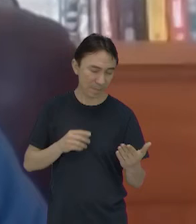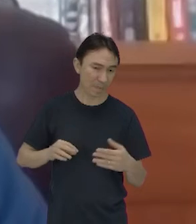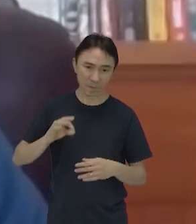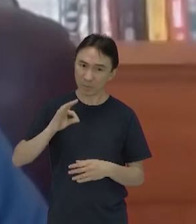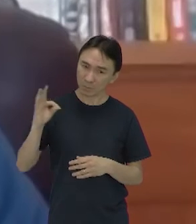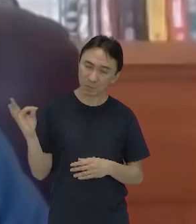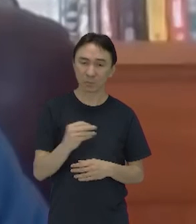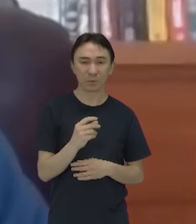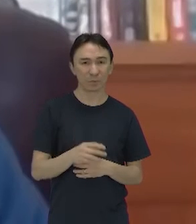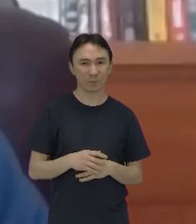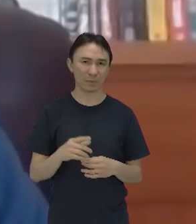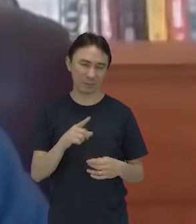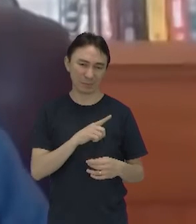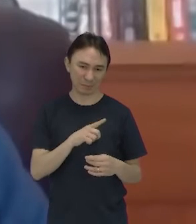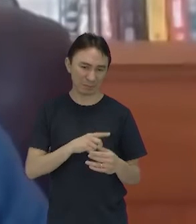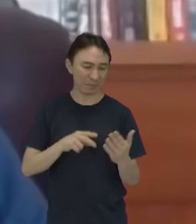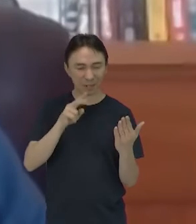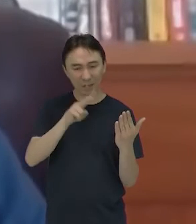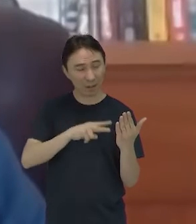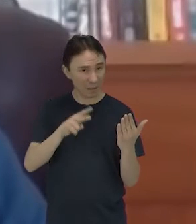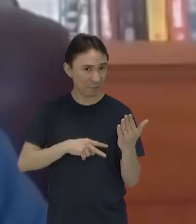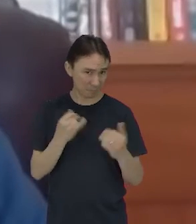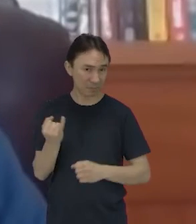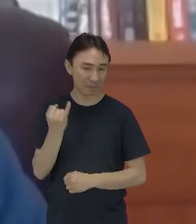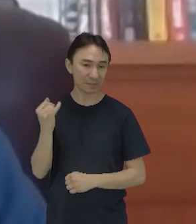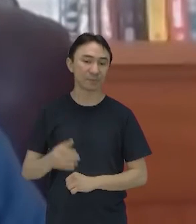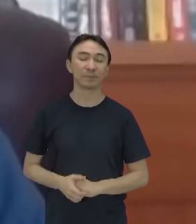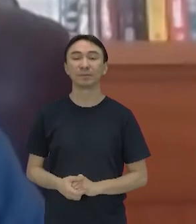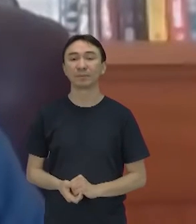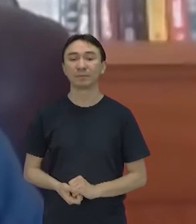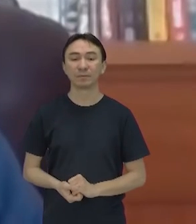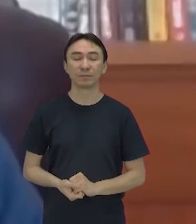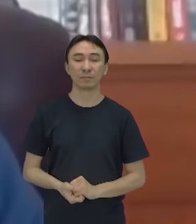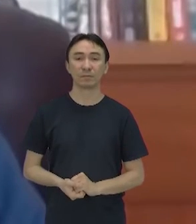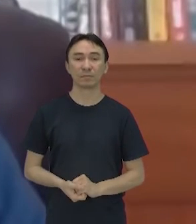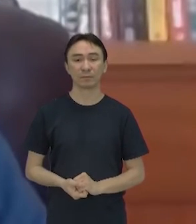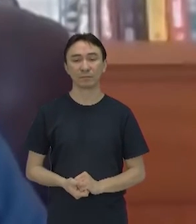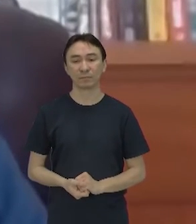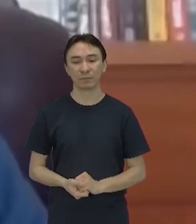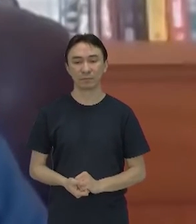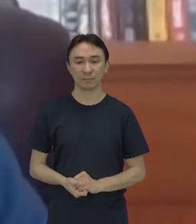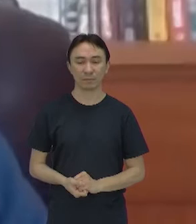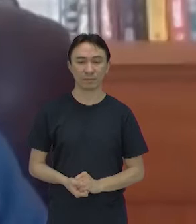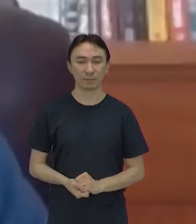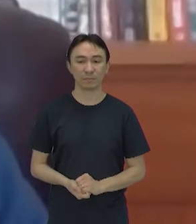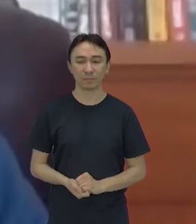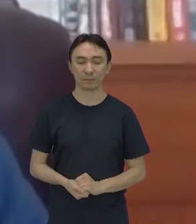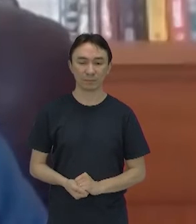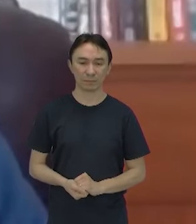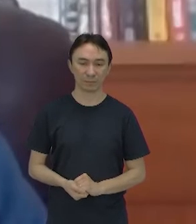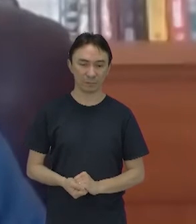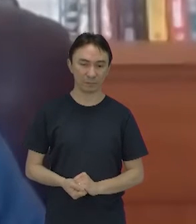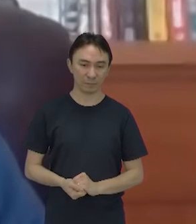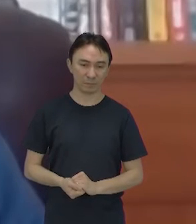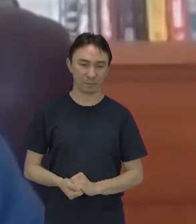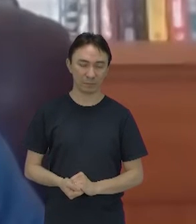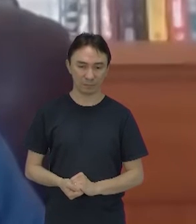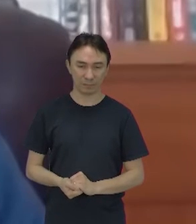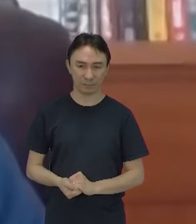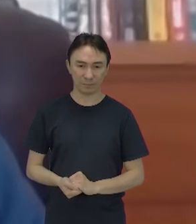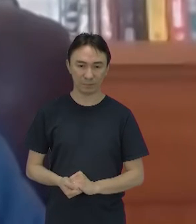because good or bad, they are important for the great soap opera of life of